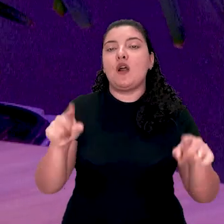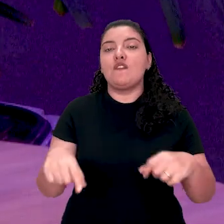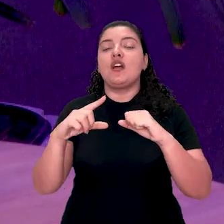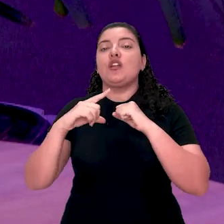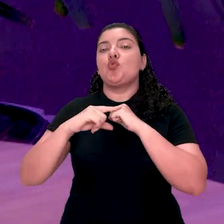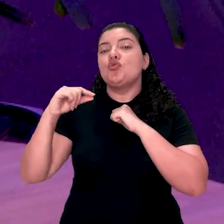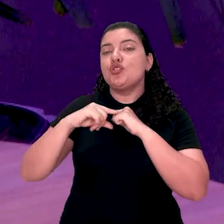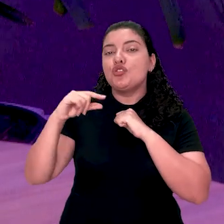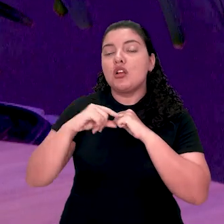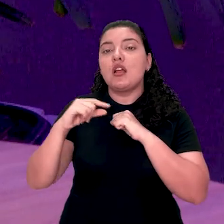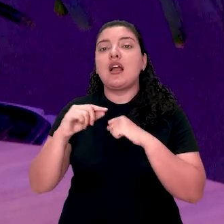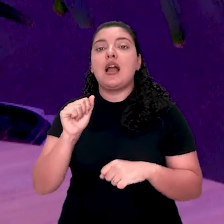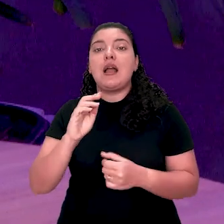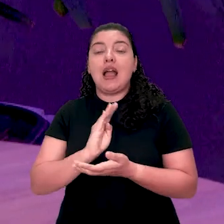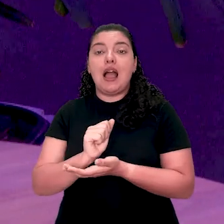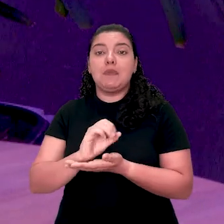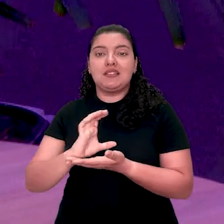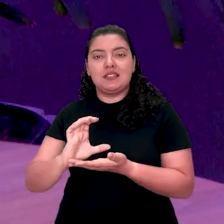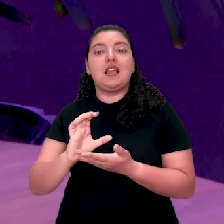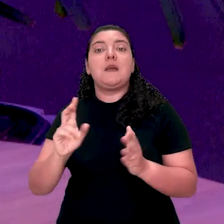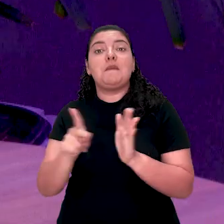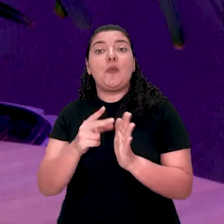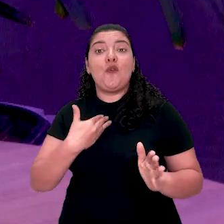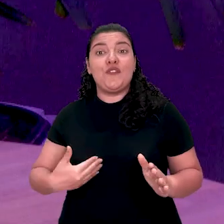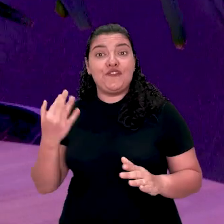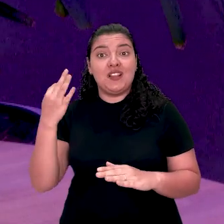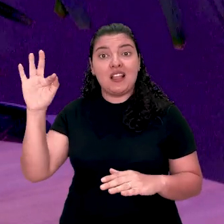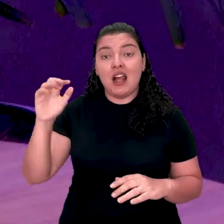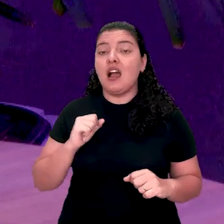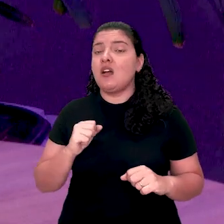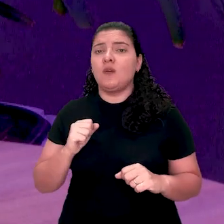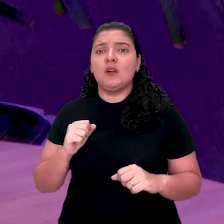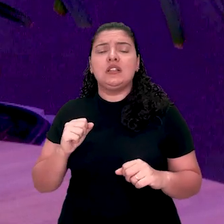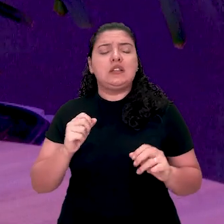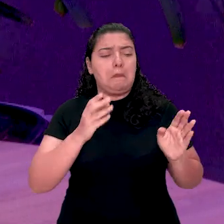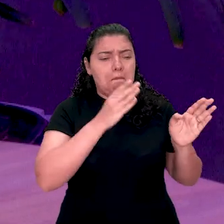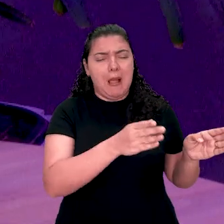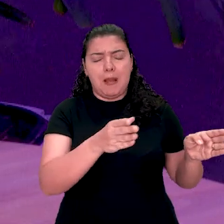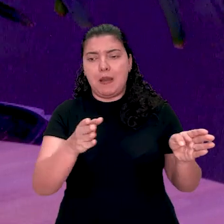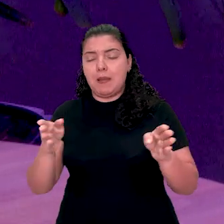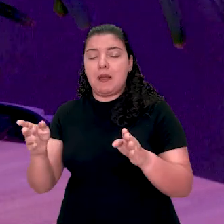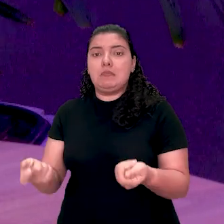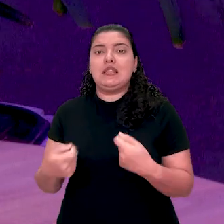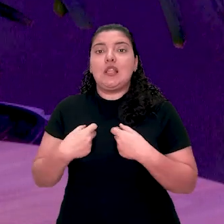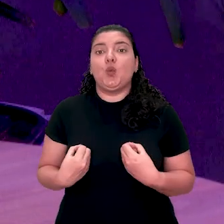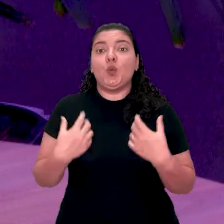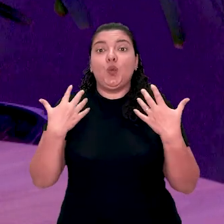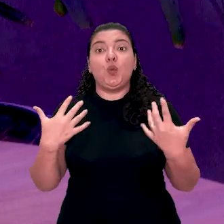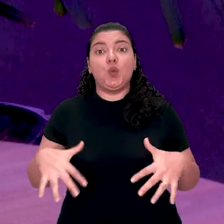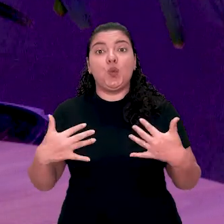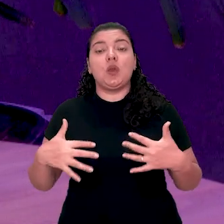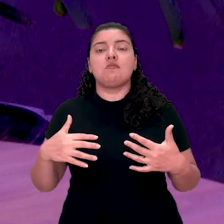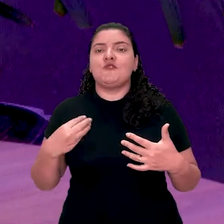Unifor, que era um projeto da alfabetização solidária, que era um projeto do governo federal. Então, na realidade, eu tive várias surpresas, várias viradas